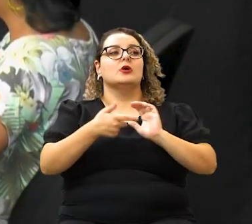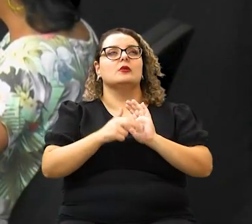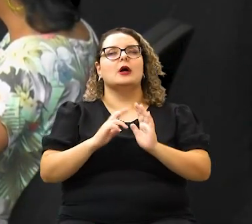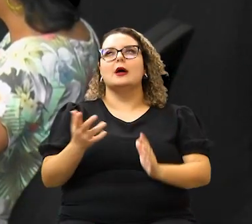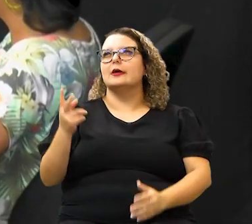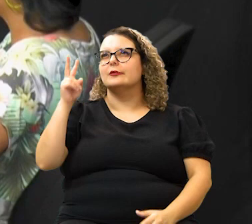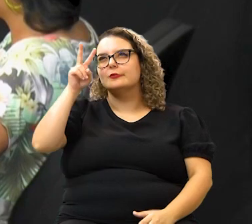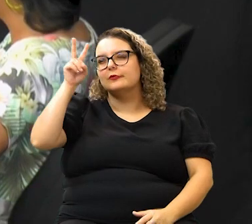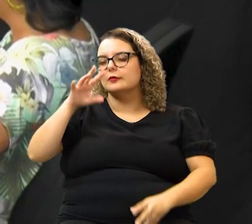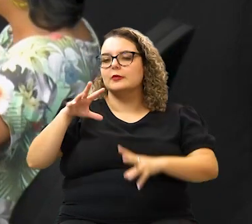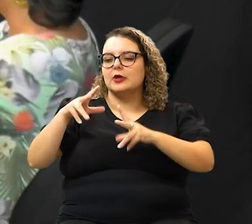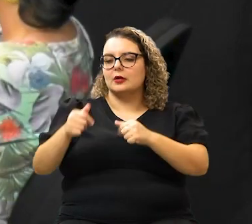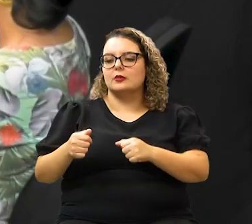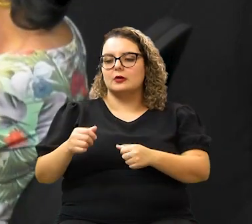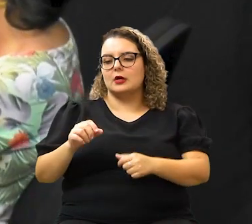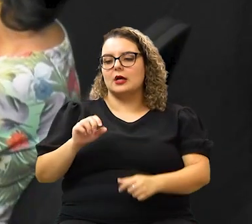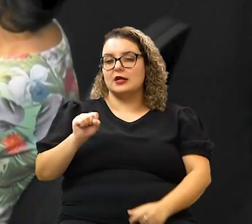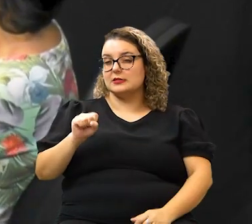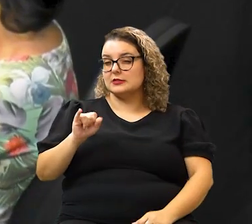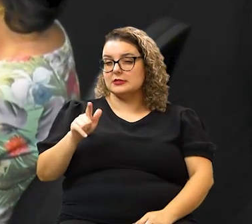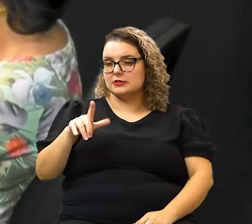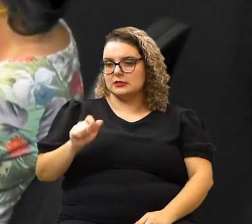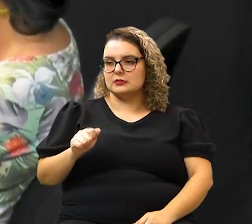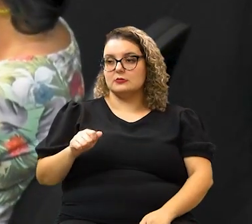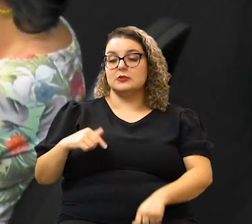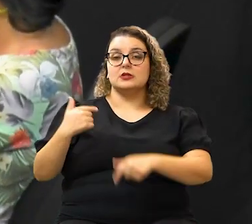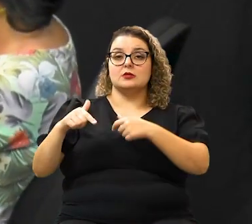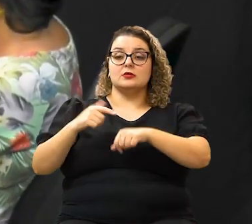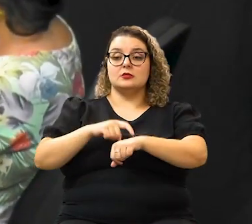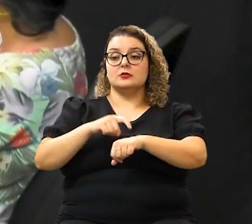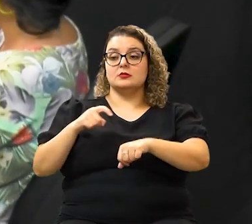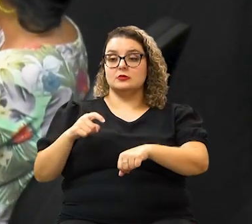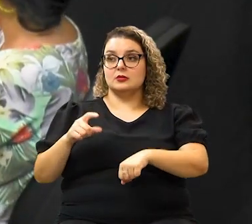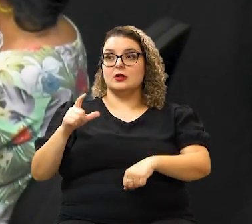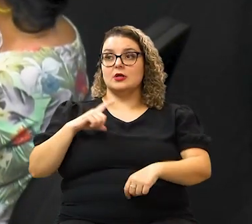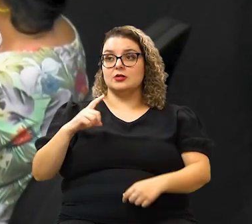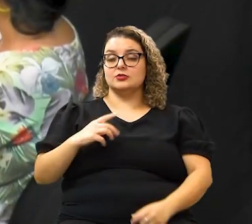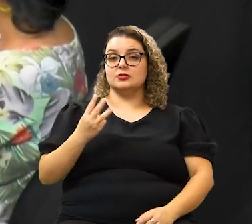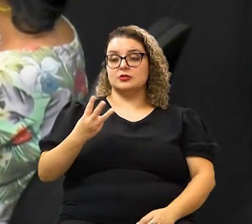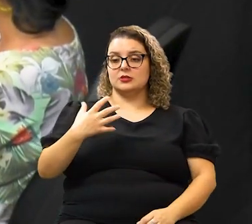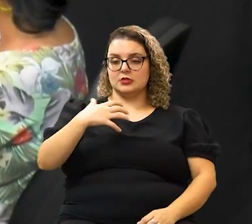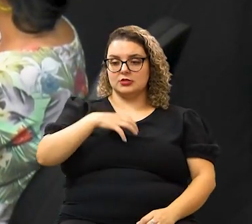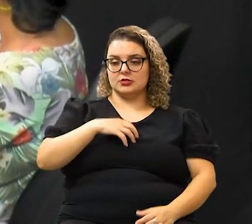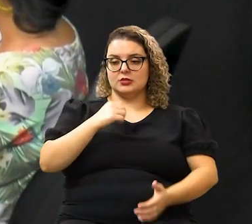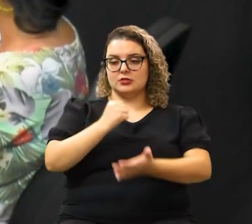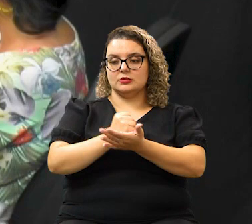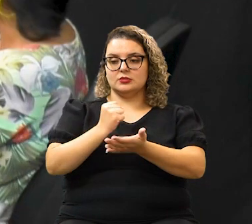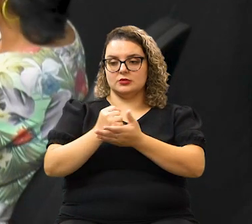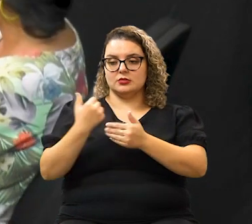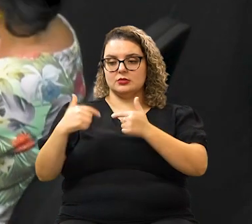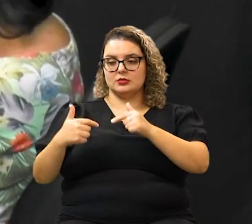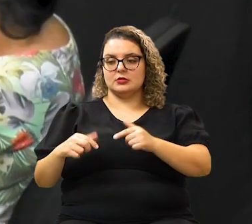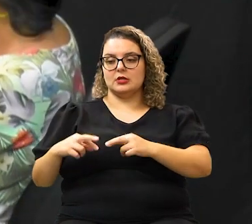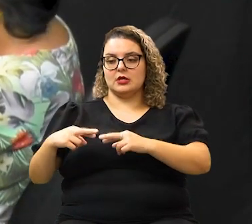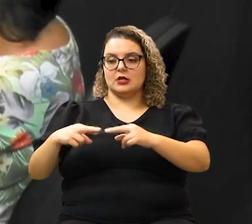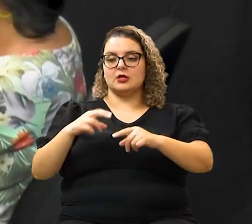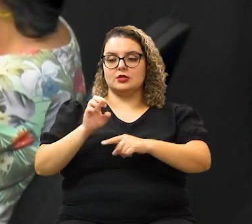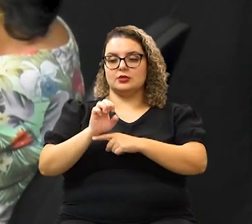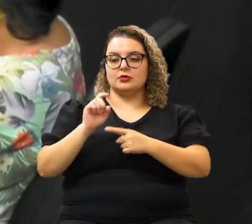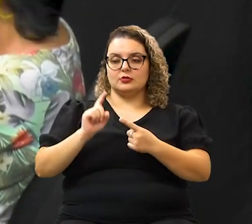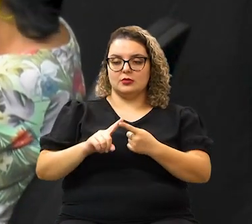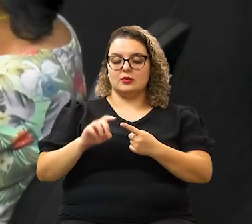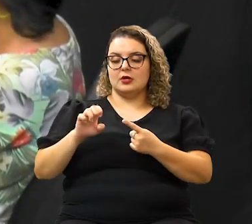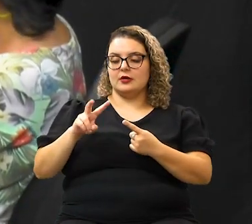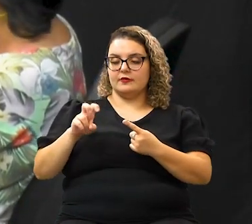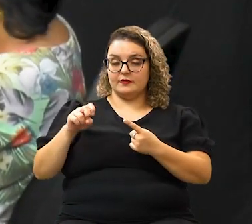um trabalho temporário, porque você tinha 3 formas de contrato de trabalho da rede estadual. Você tinha eventual, que era você ganhava